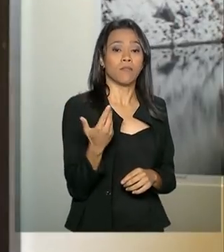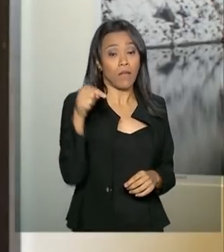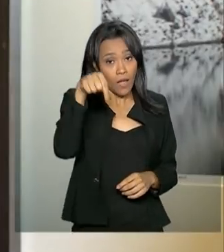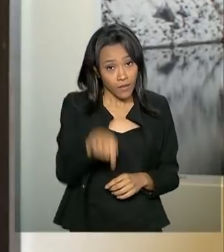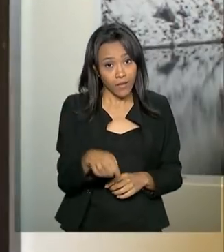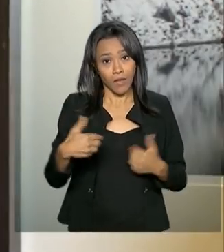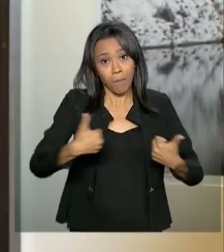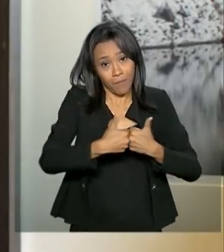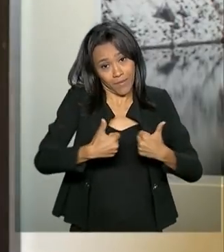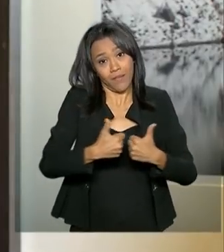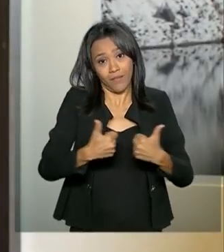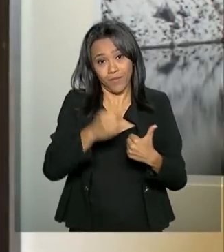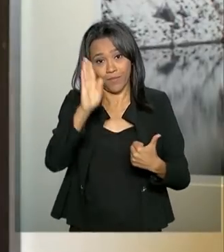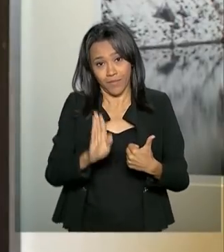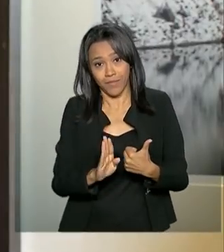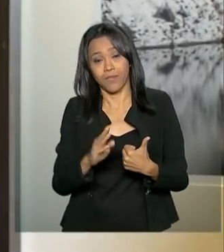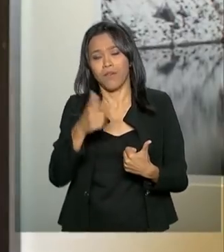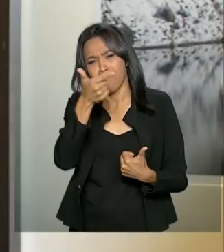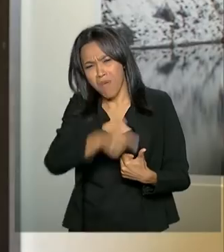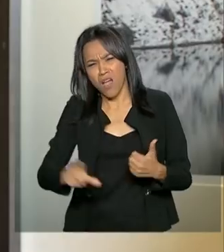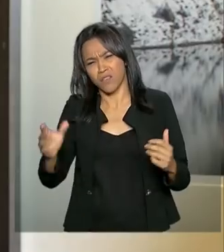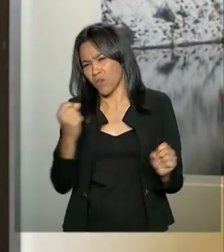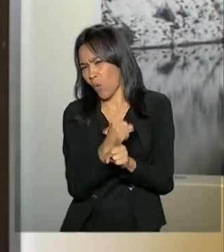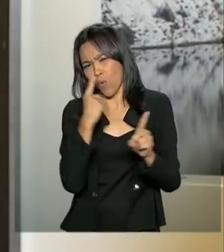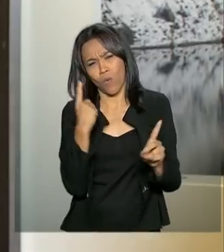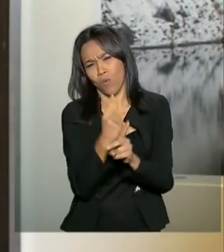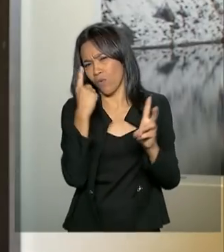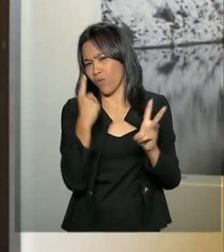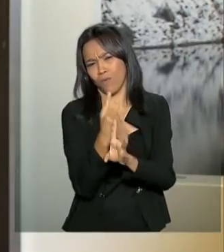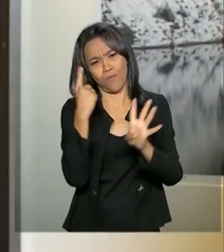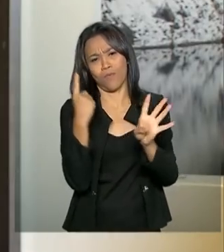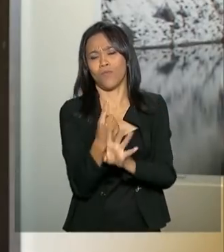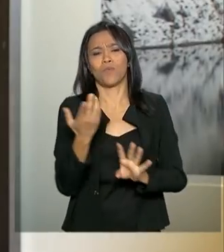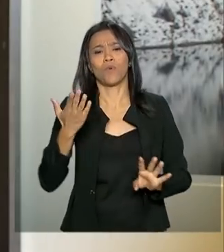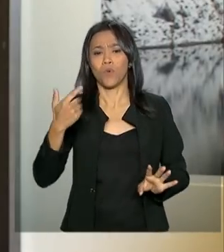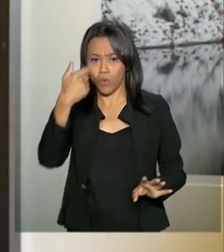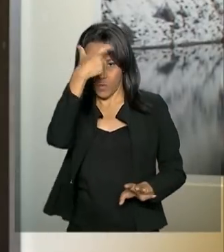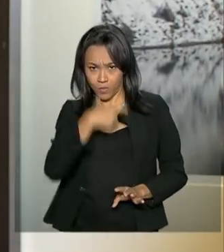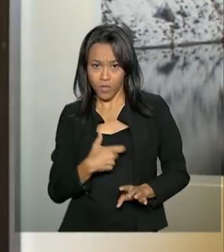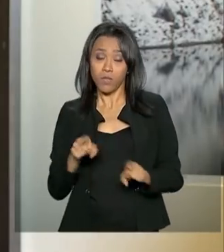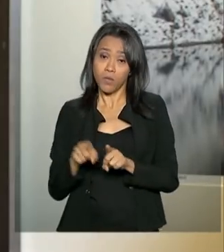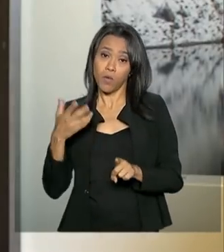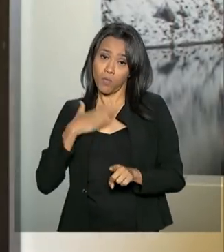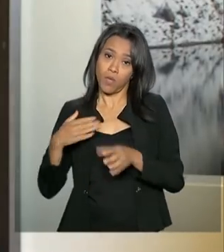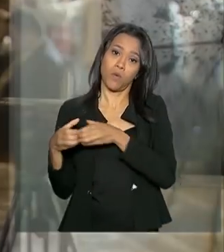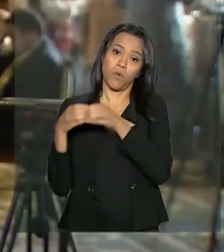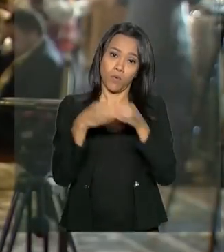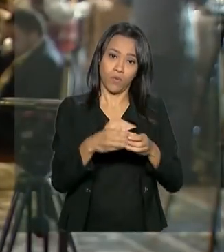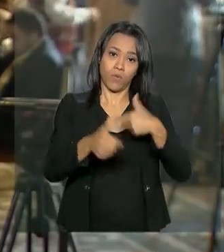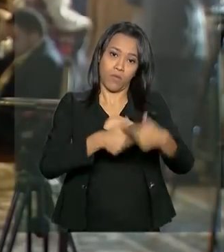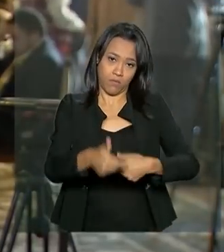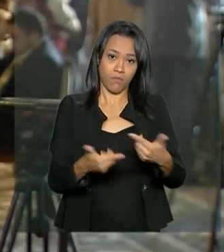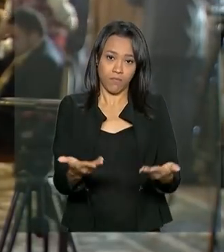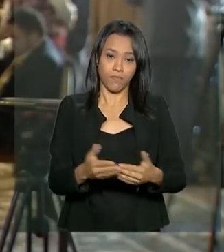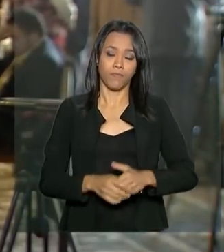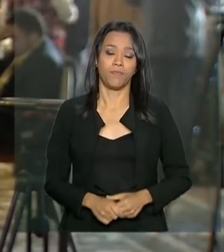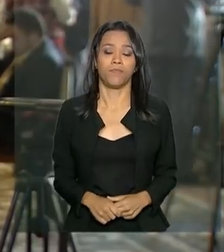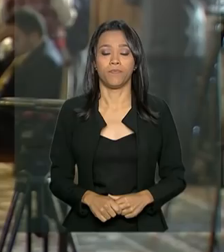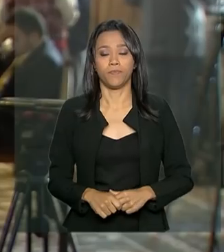aqui, obviamente, teremos mais encontros, não é comigo, com a minha equipe e com a equipe do Piñera.